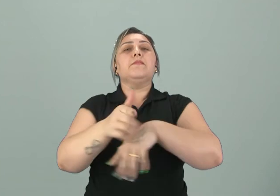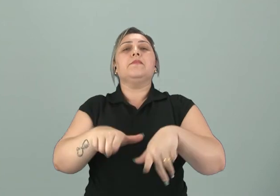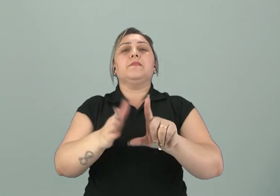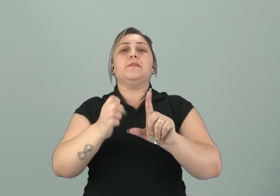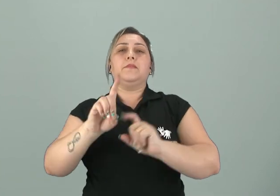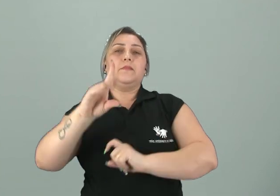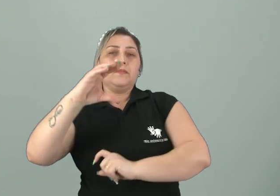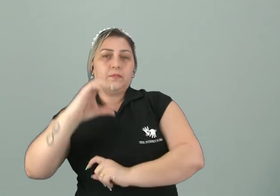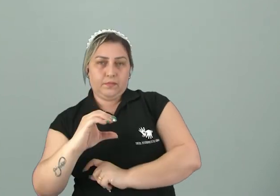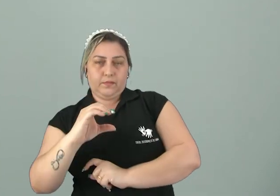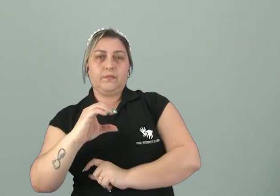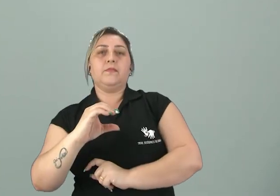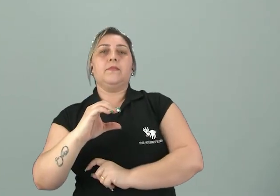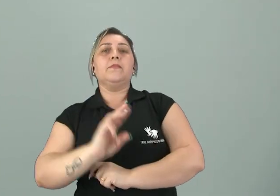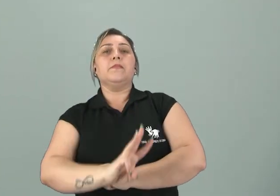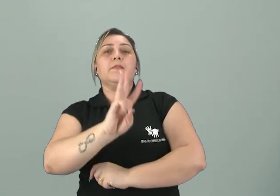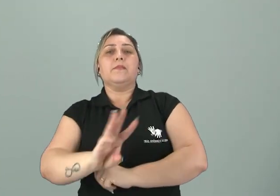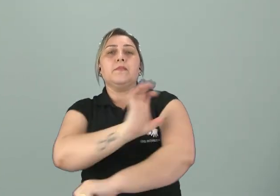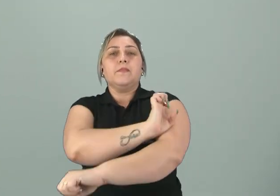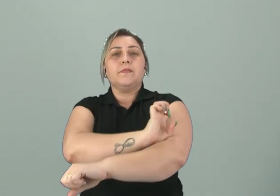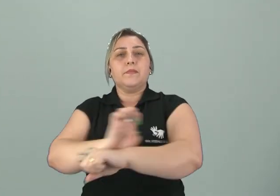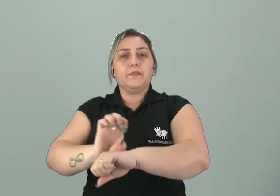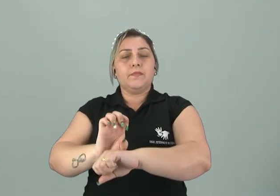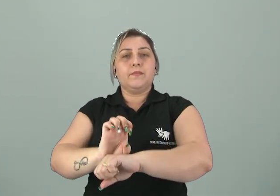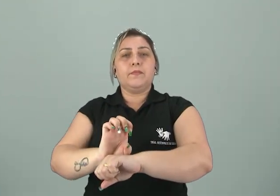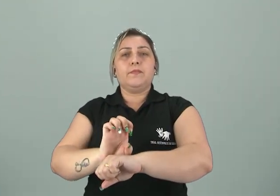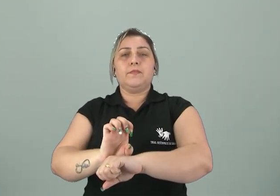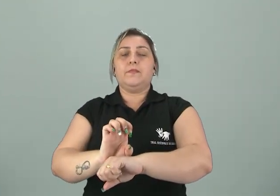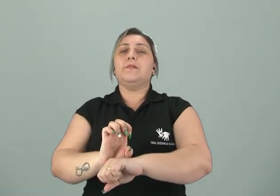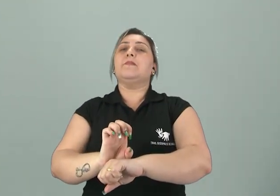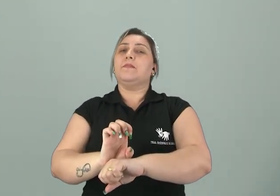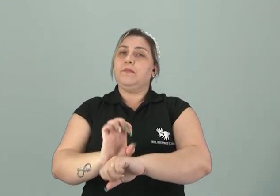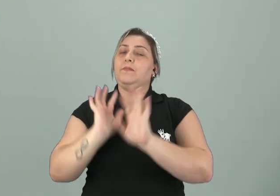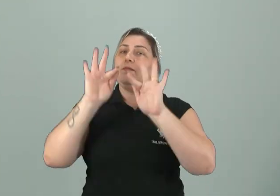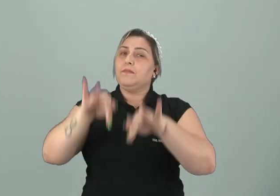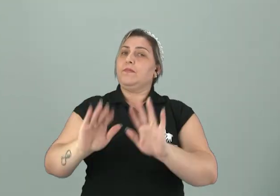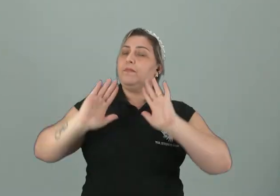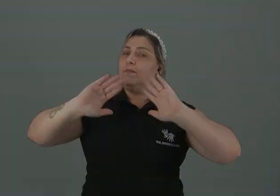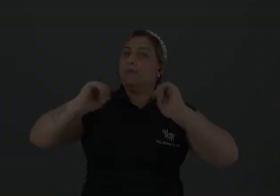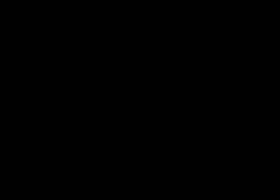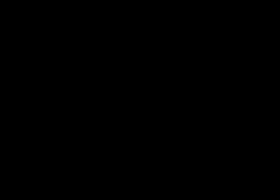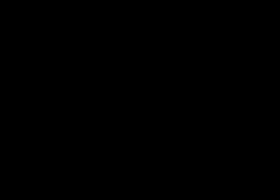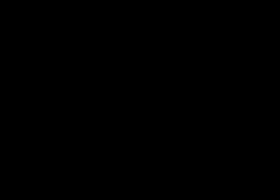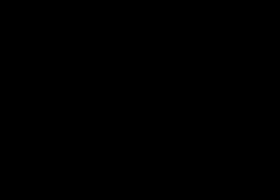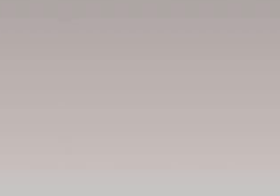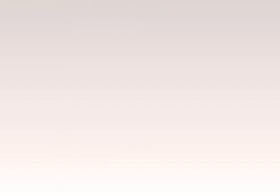Eduque no site da Secretaria de Educação. A gente vai ficando por aqui. Tchau, tchau e até uma próxima.